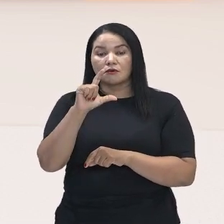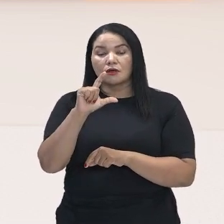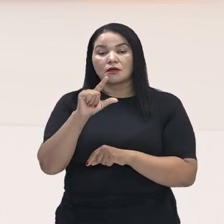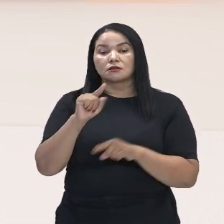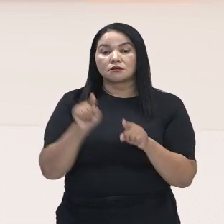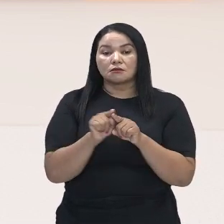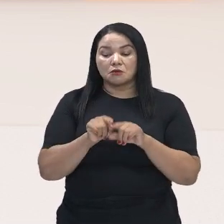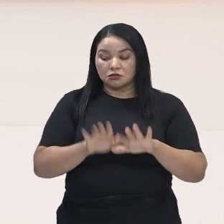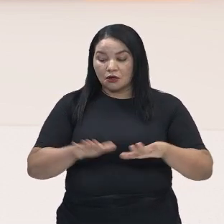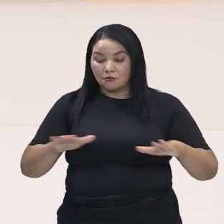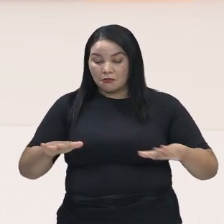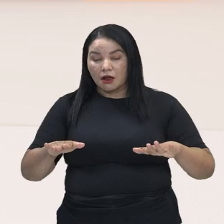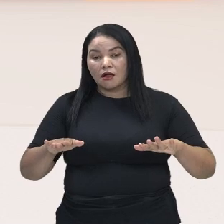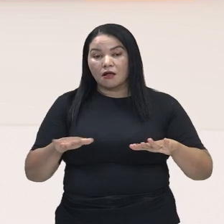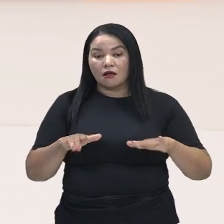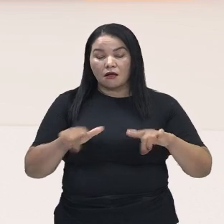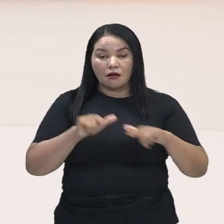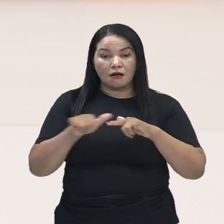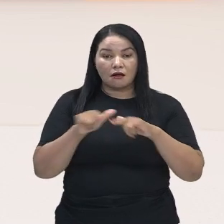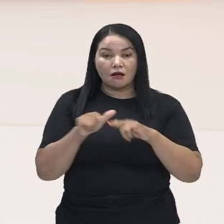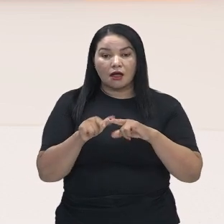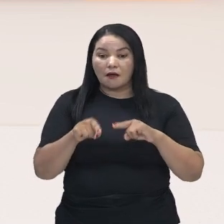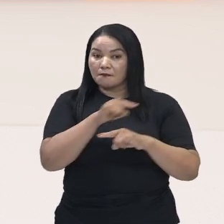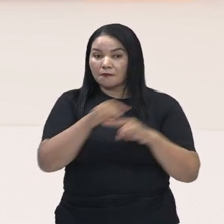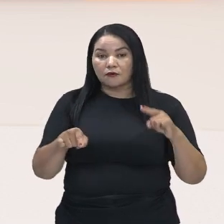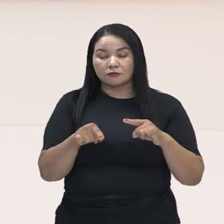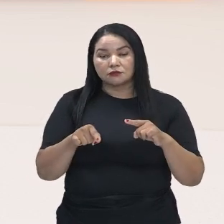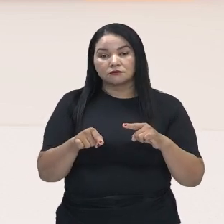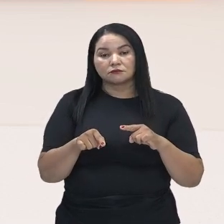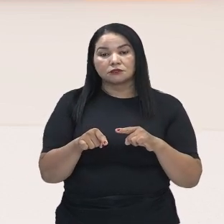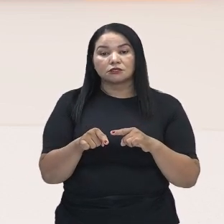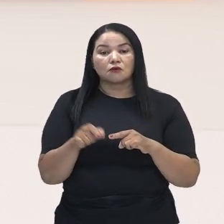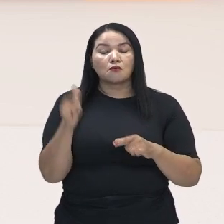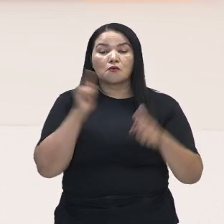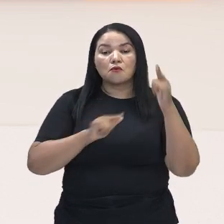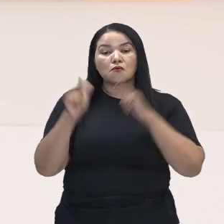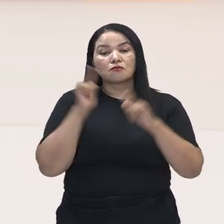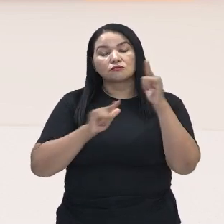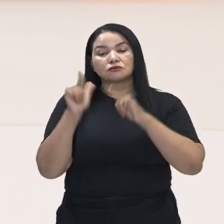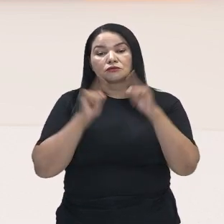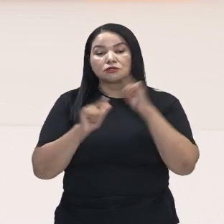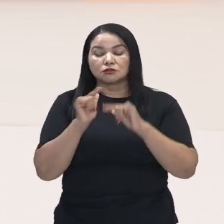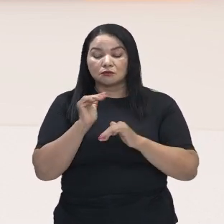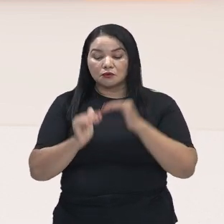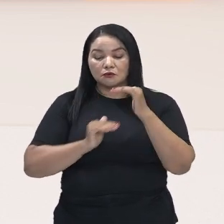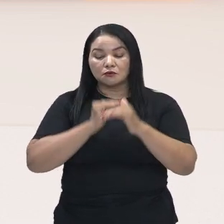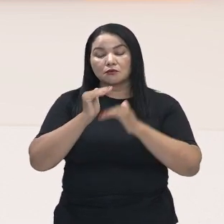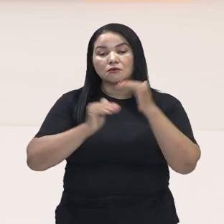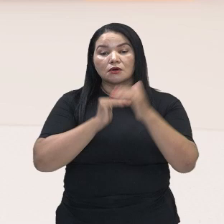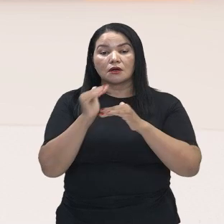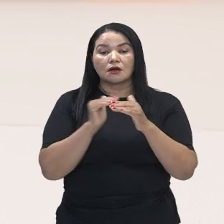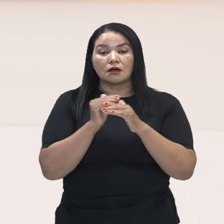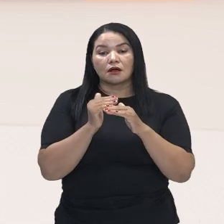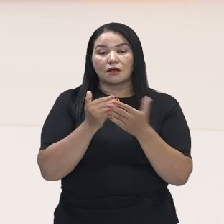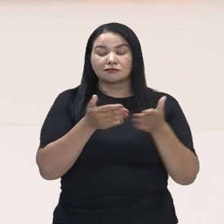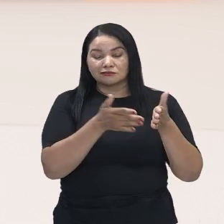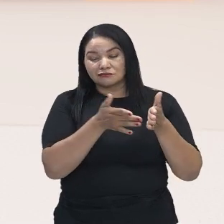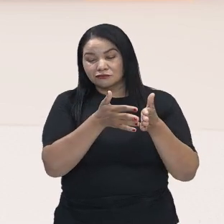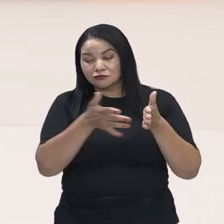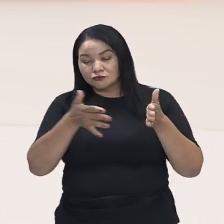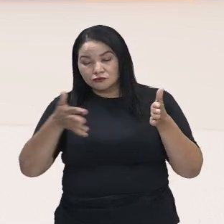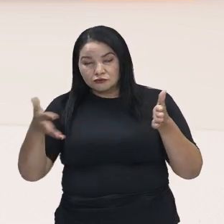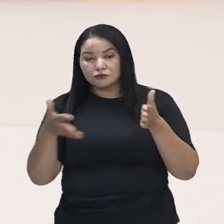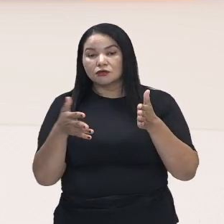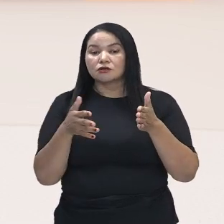trabalho infantil, que são conquistas que serão adquiridas de forma paulatina ao longo de muito tempo